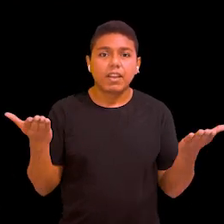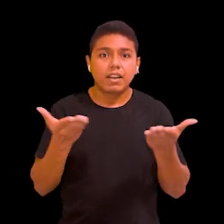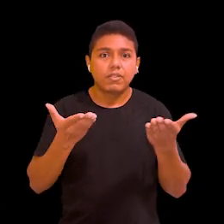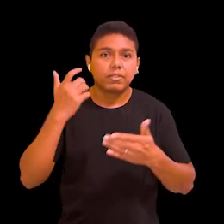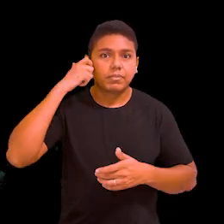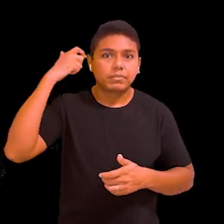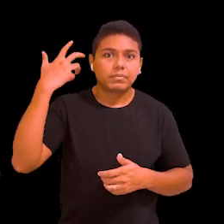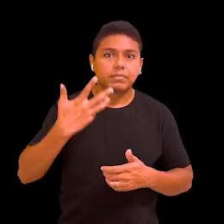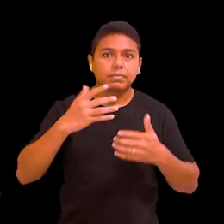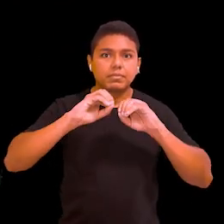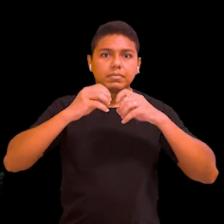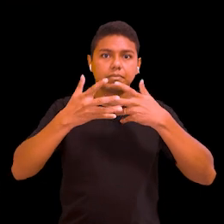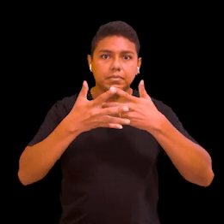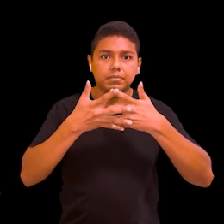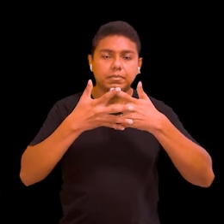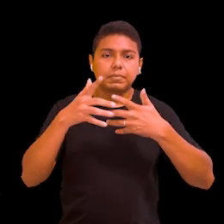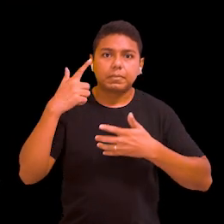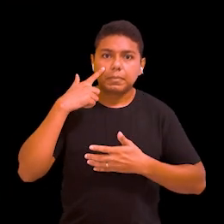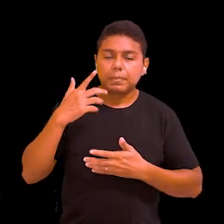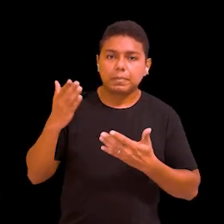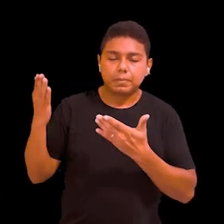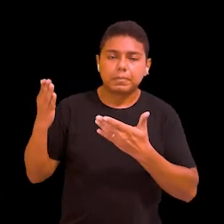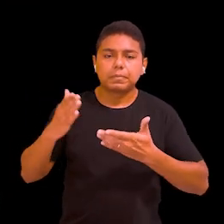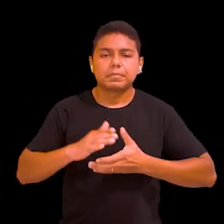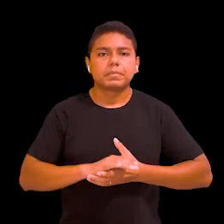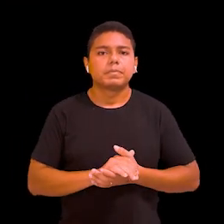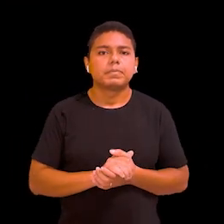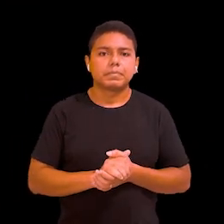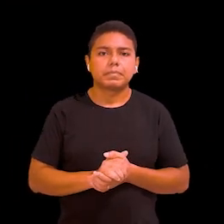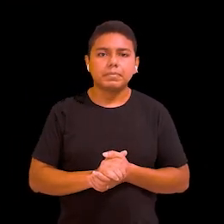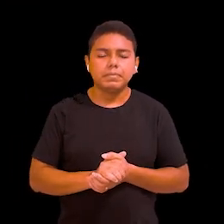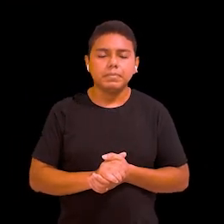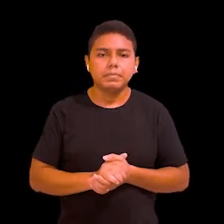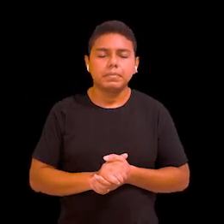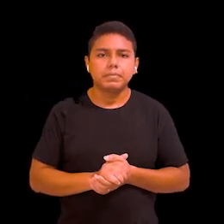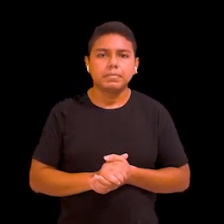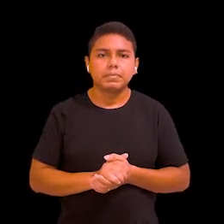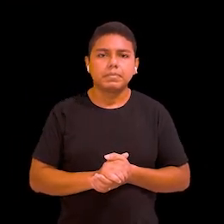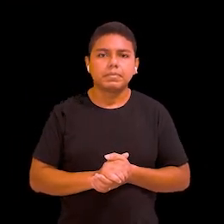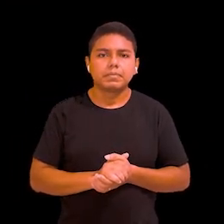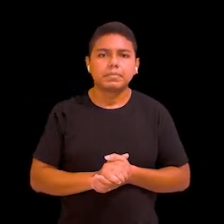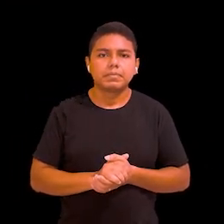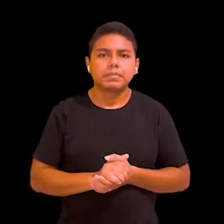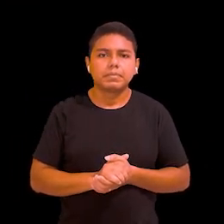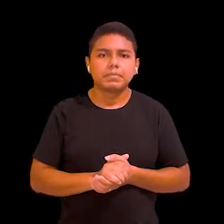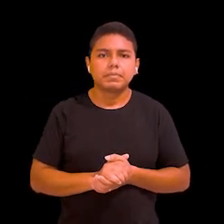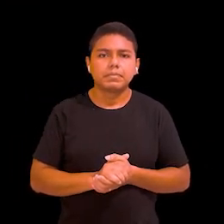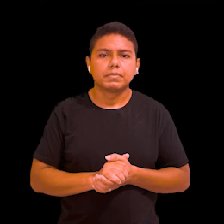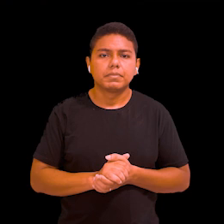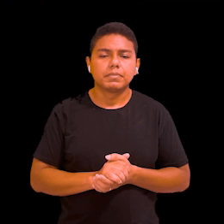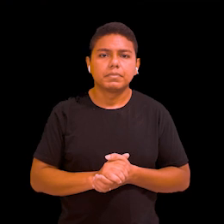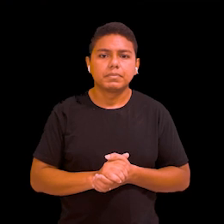mesclam imagens na tonalidade rosa, verde e azul. Este primeiro slide apresenta